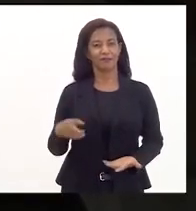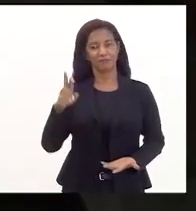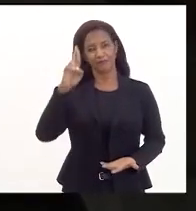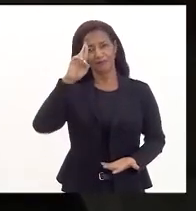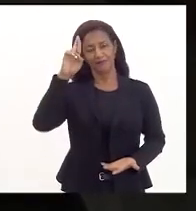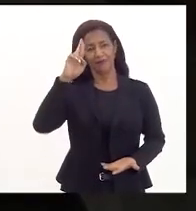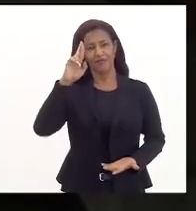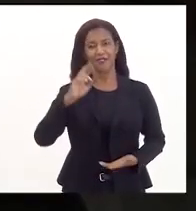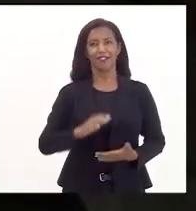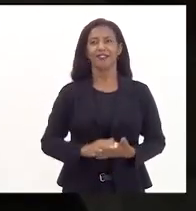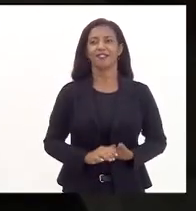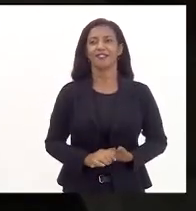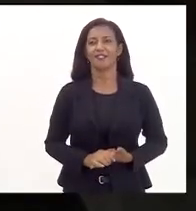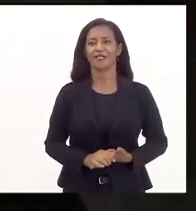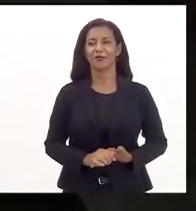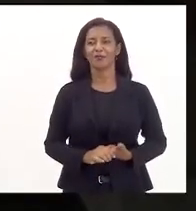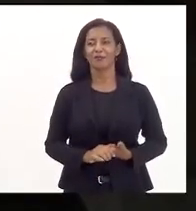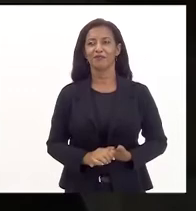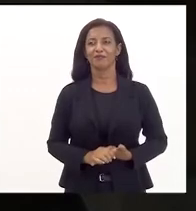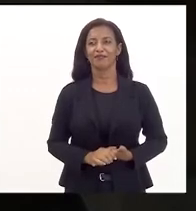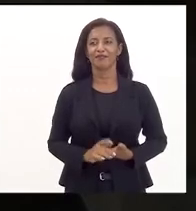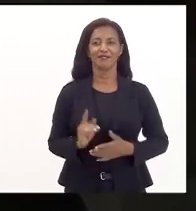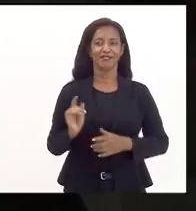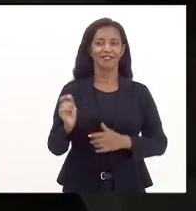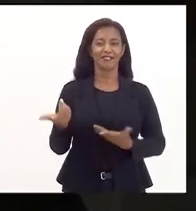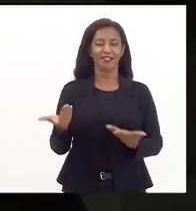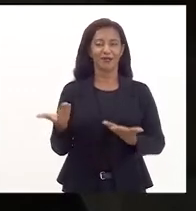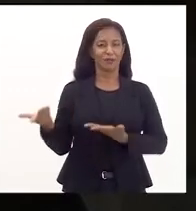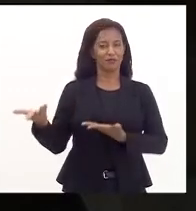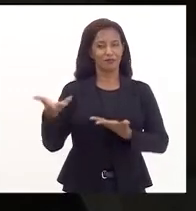lendo o jornal O Globo,